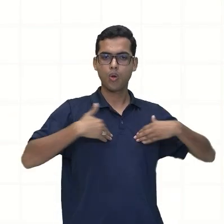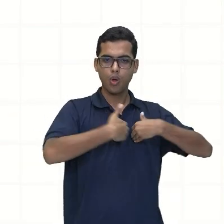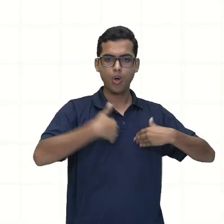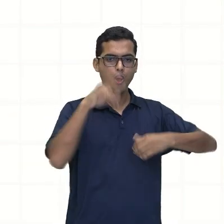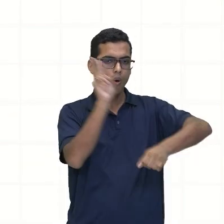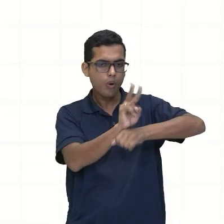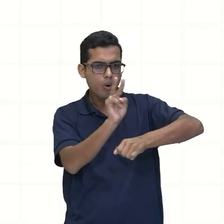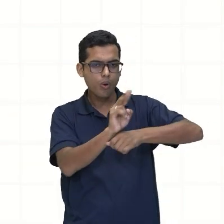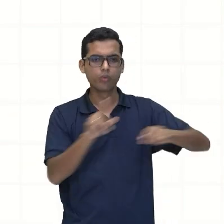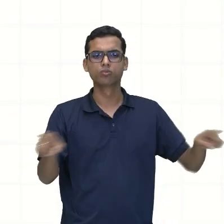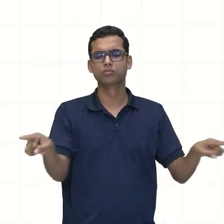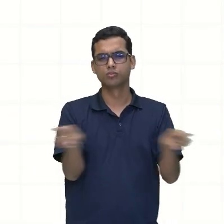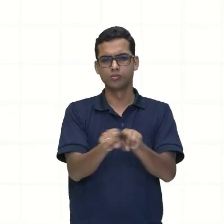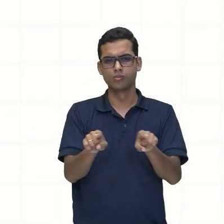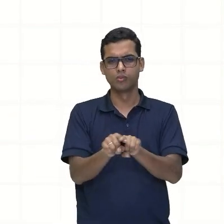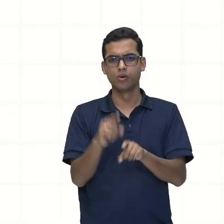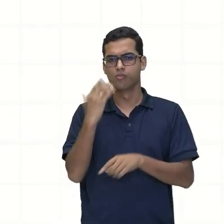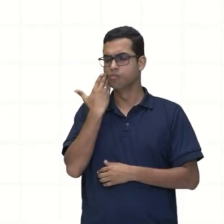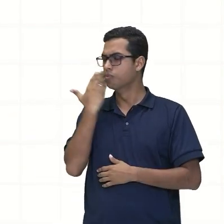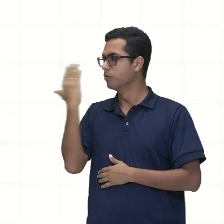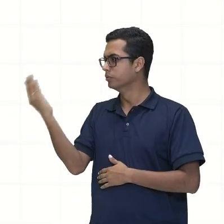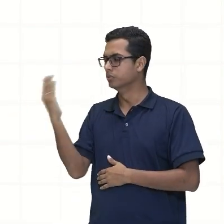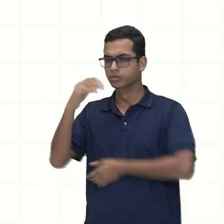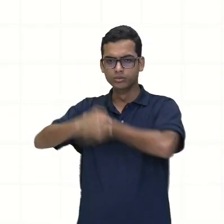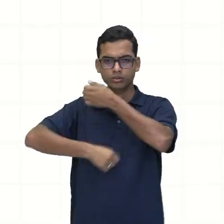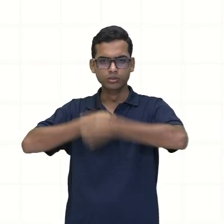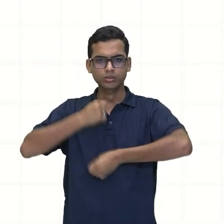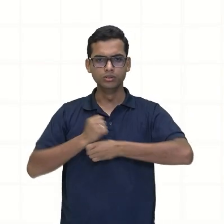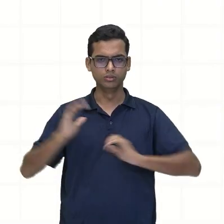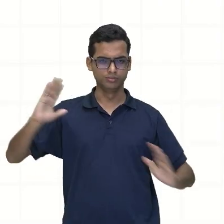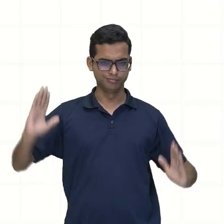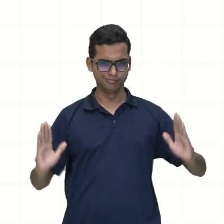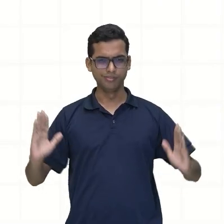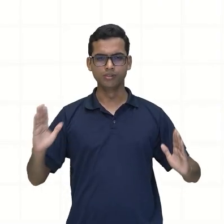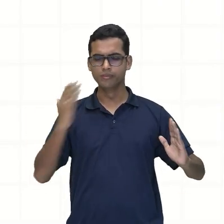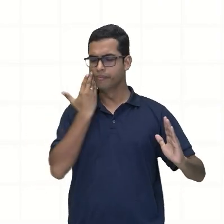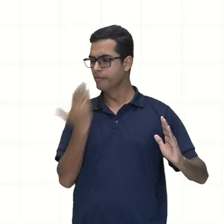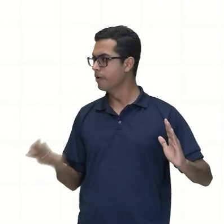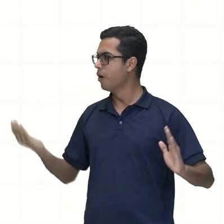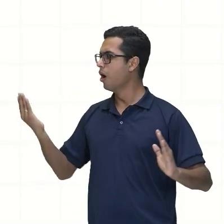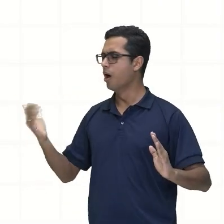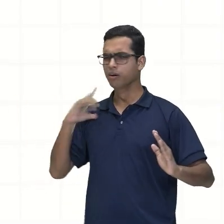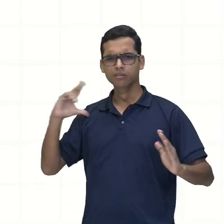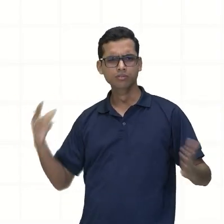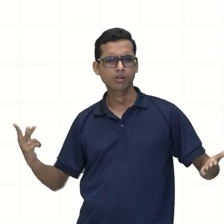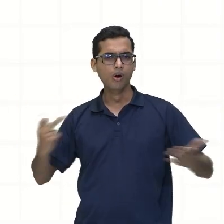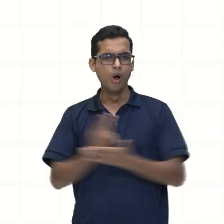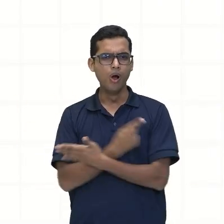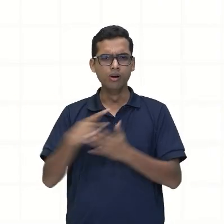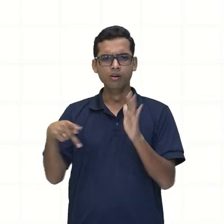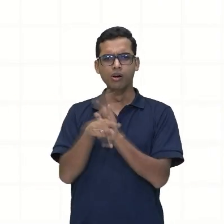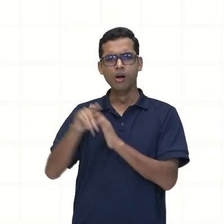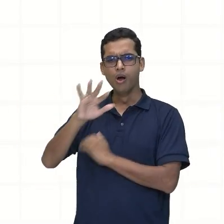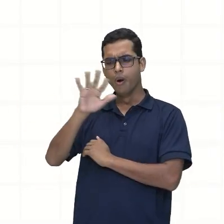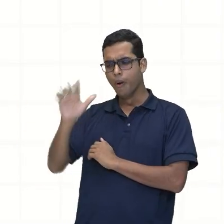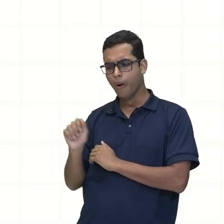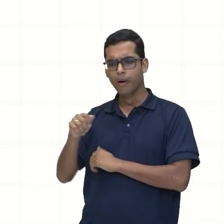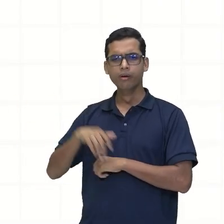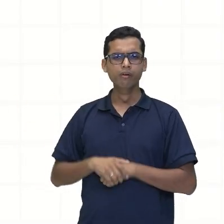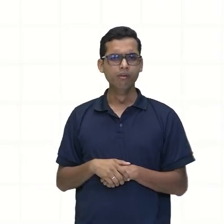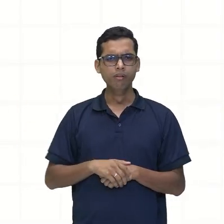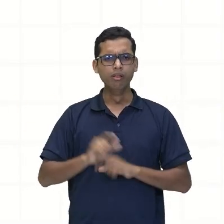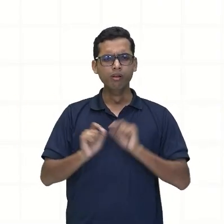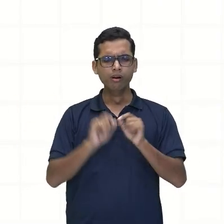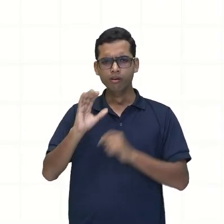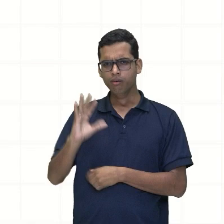no mapinha nós temos, olha, 1970, 1990, e a gente tem os fluxos migratórios ocorrendo entre as regiões, e lá